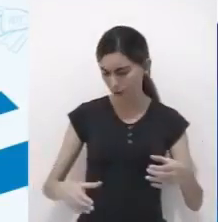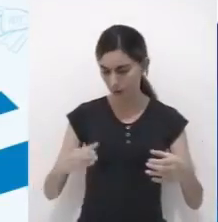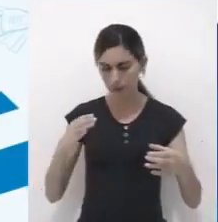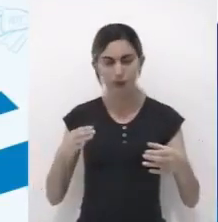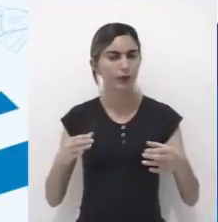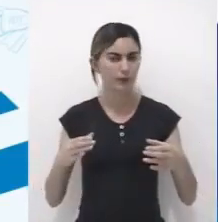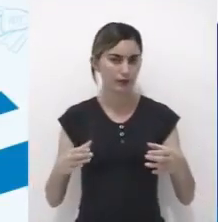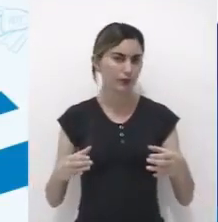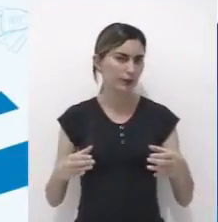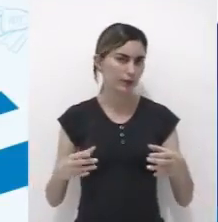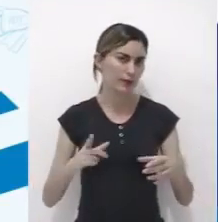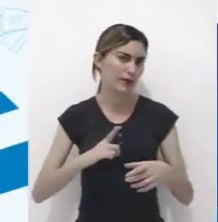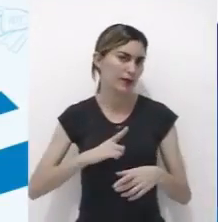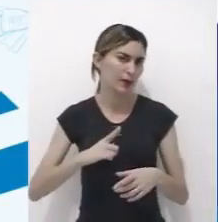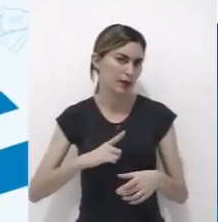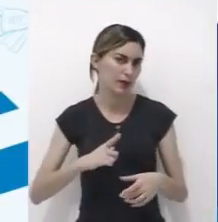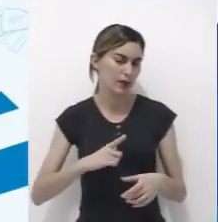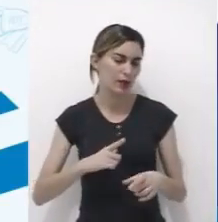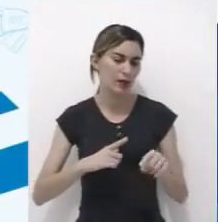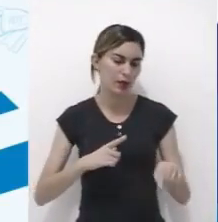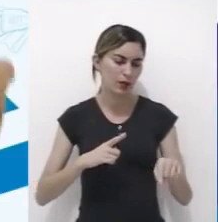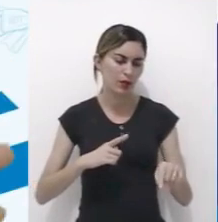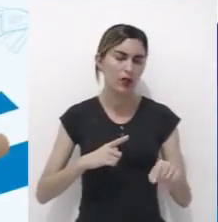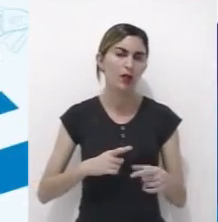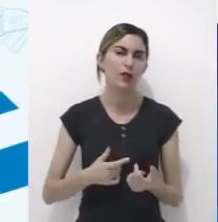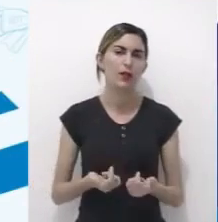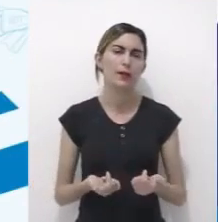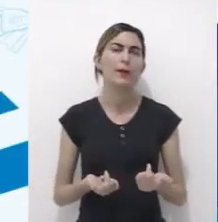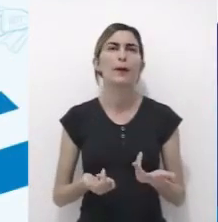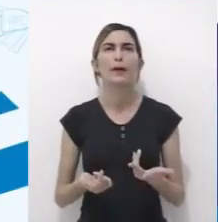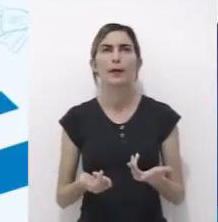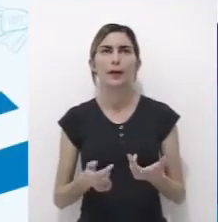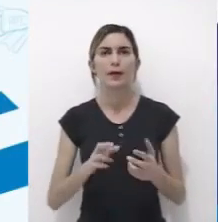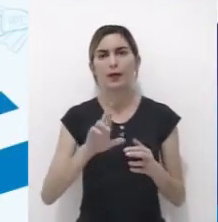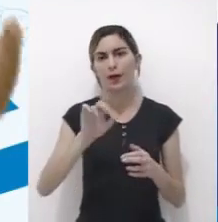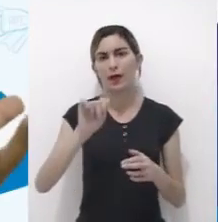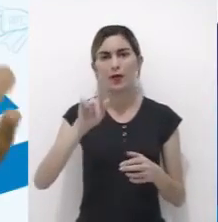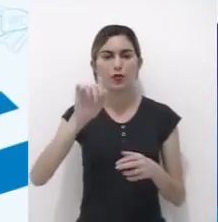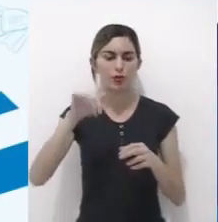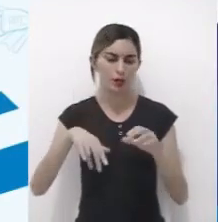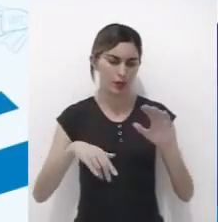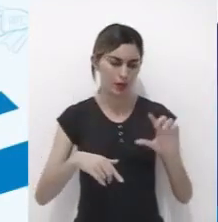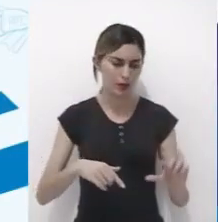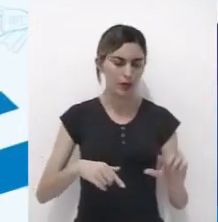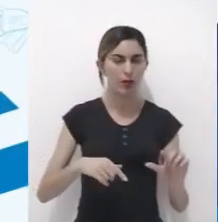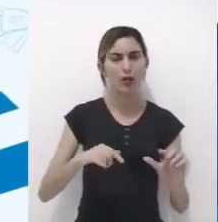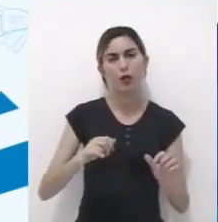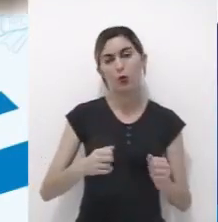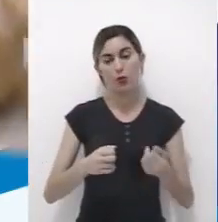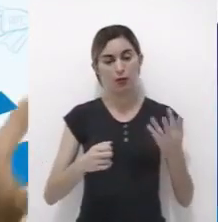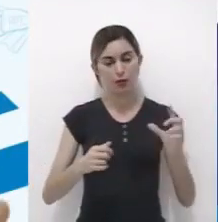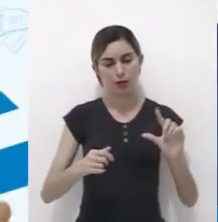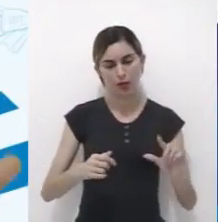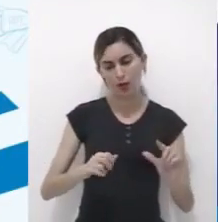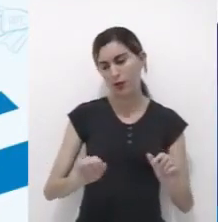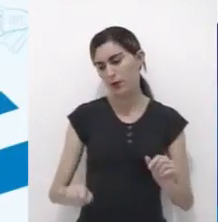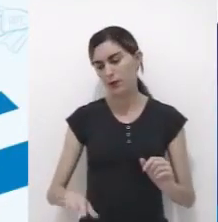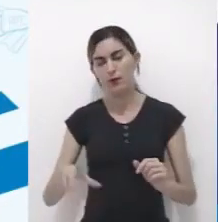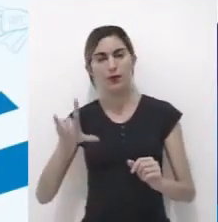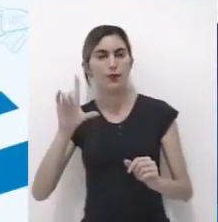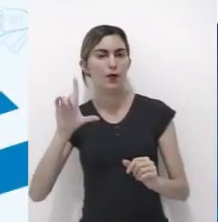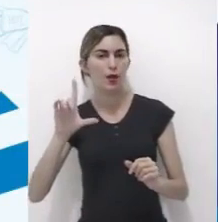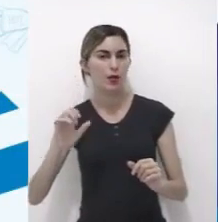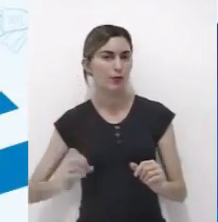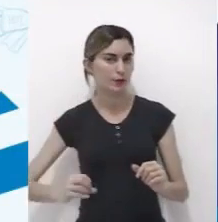recipiente, ele tinha um determinado reagente, uma determinada quantidade de